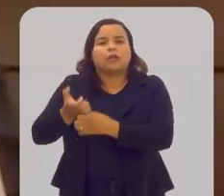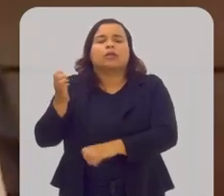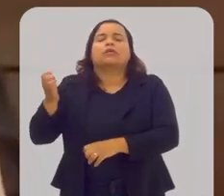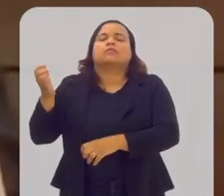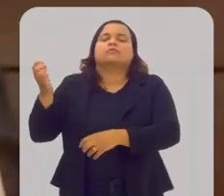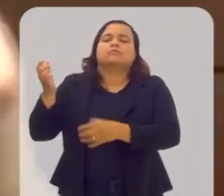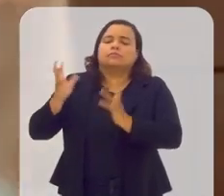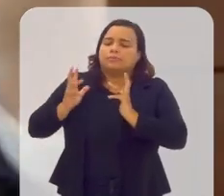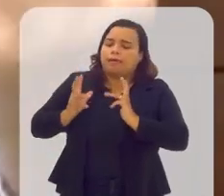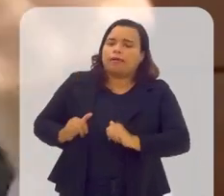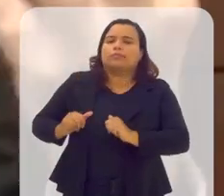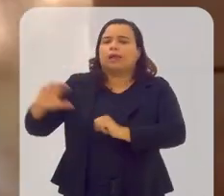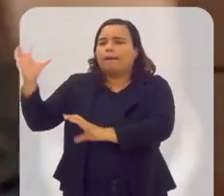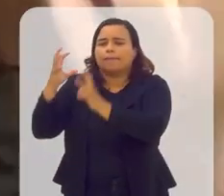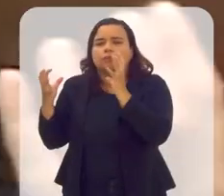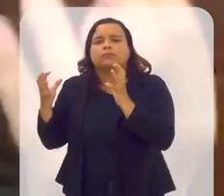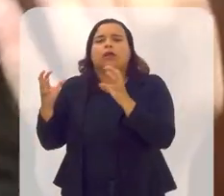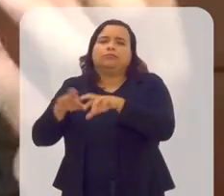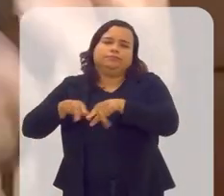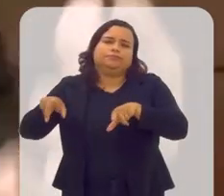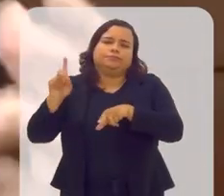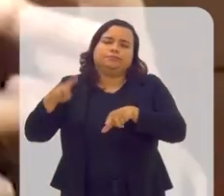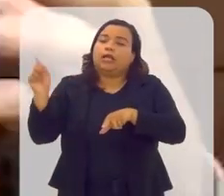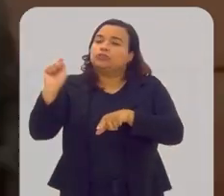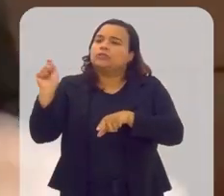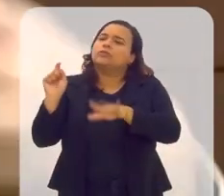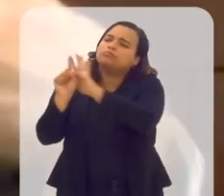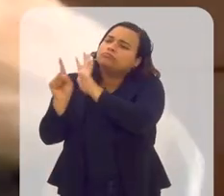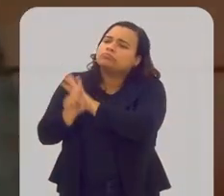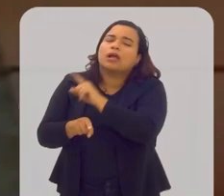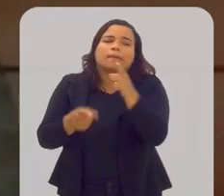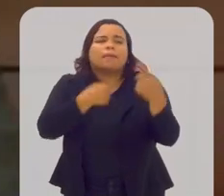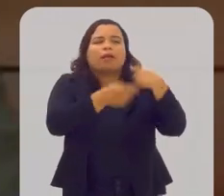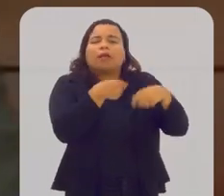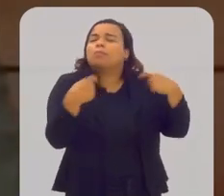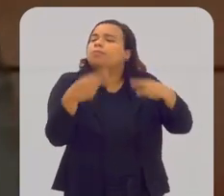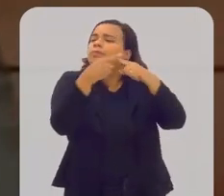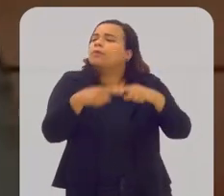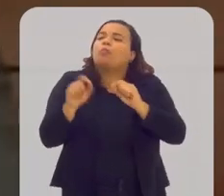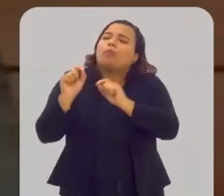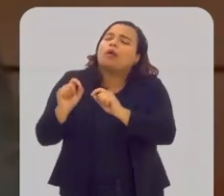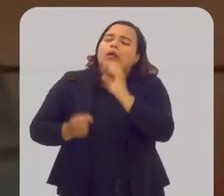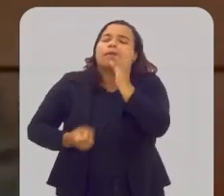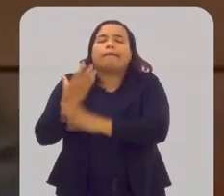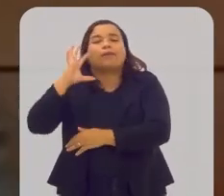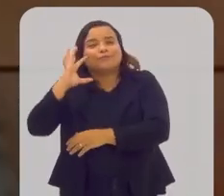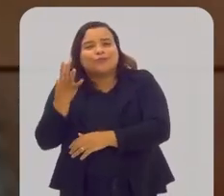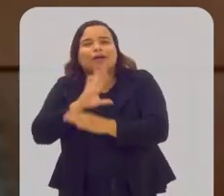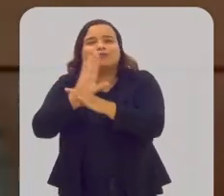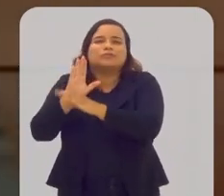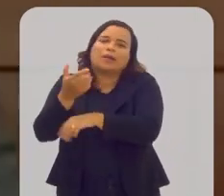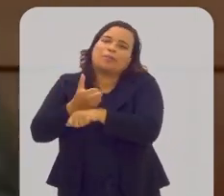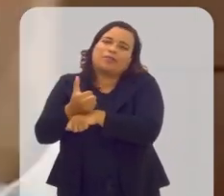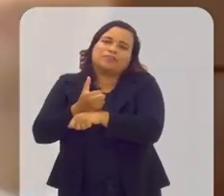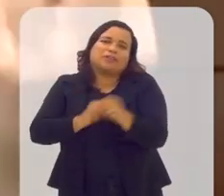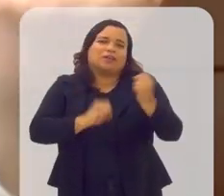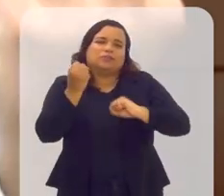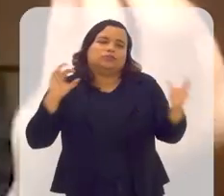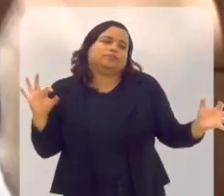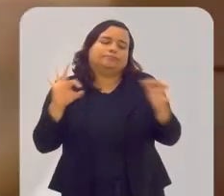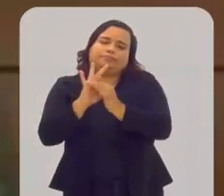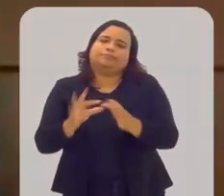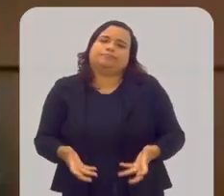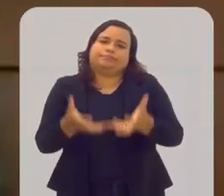Sanitária e Ambiental. Ou seja, são associações que a gente dialoga quais são as demandas do mercado, gerando soluções para que esses profissionais e